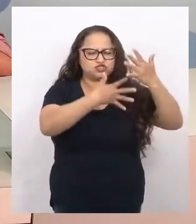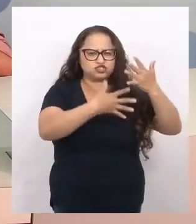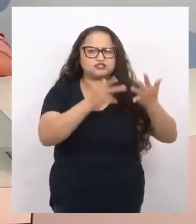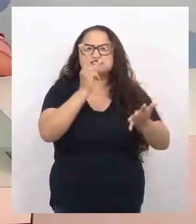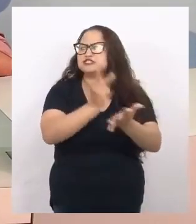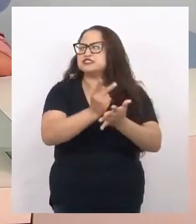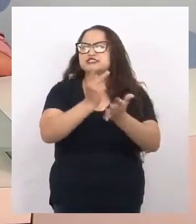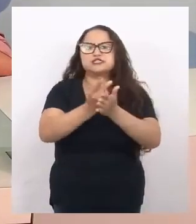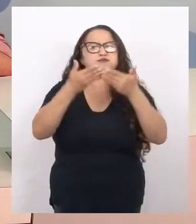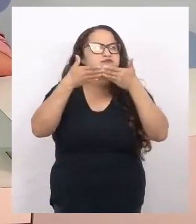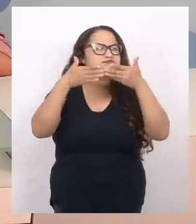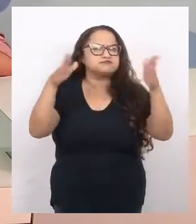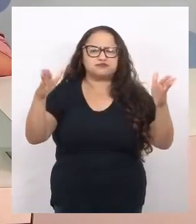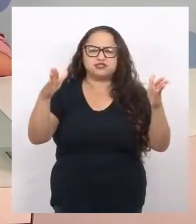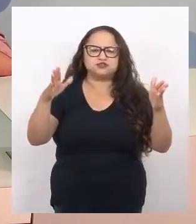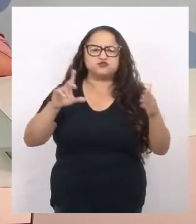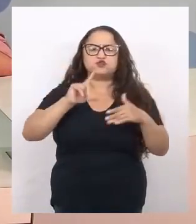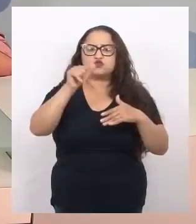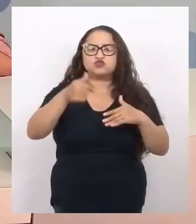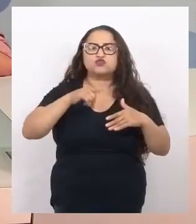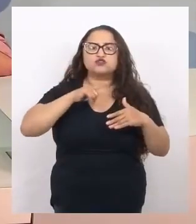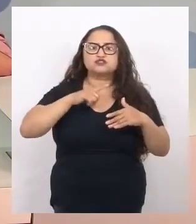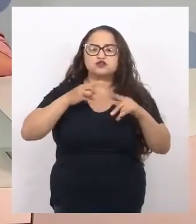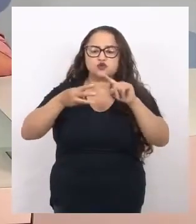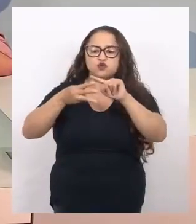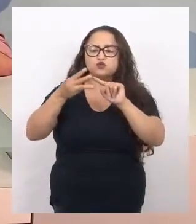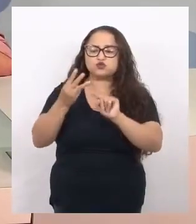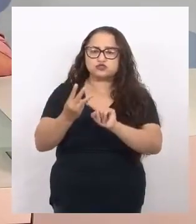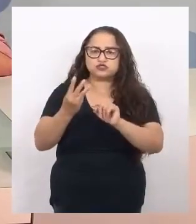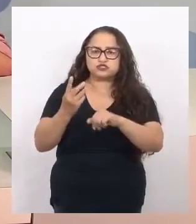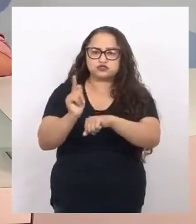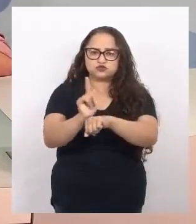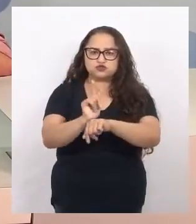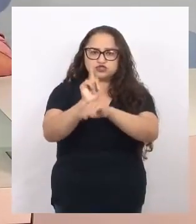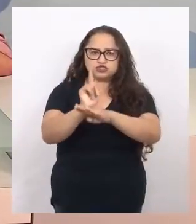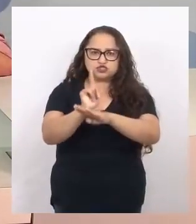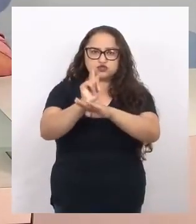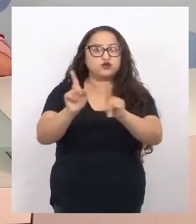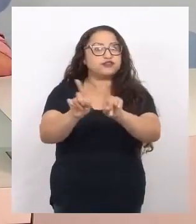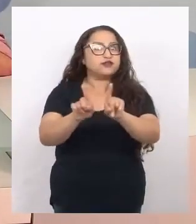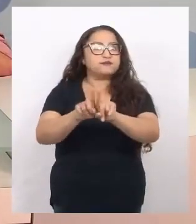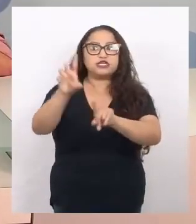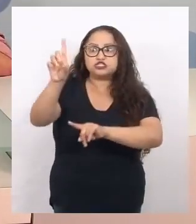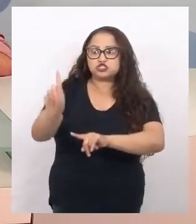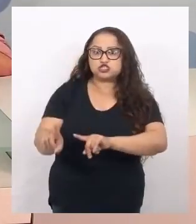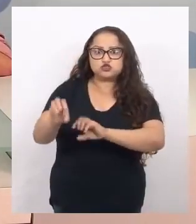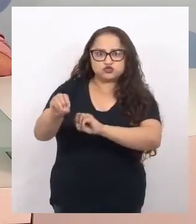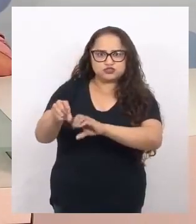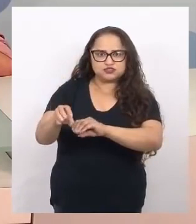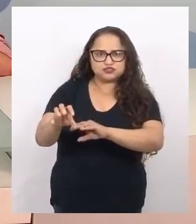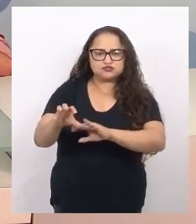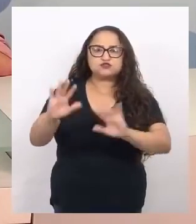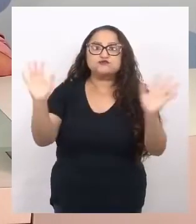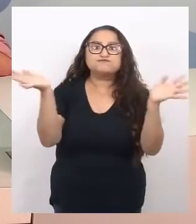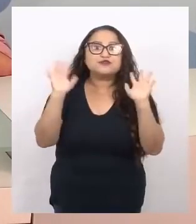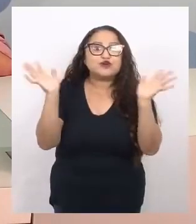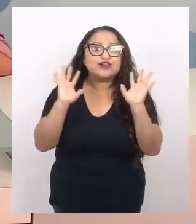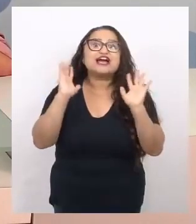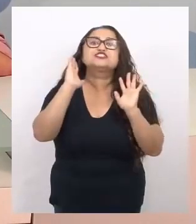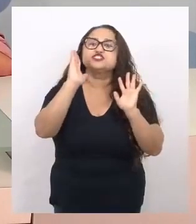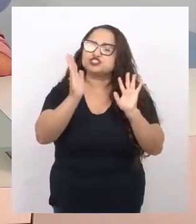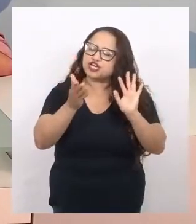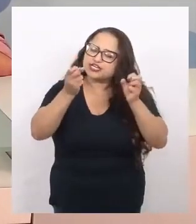bom? A gente está falando hoje no canal Trio Gestor e também no canal Diretorias de Ensino. Diretorias, olá, já falamos com vocês